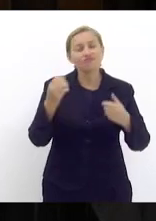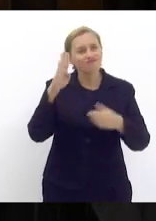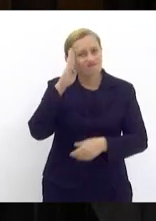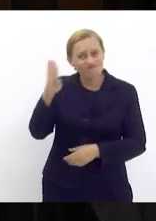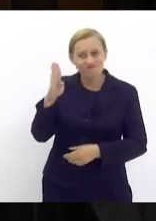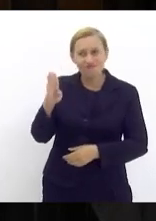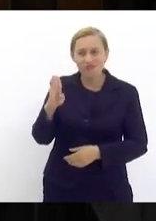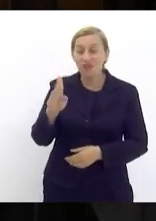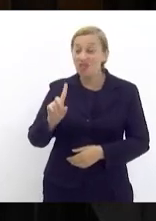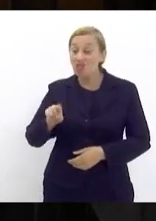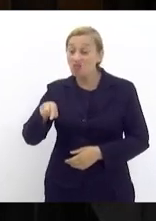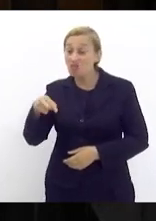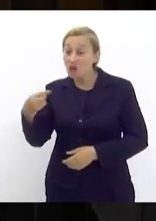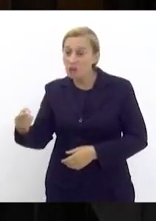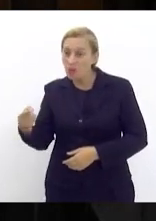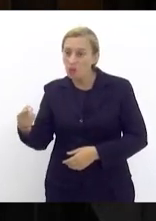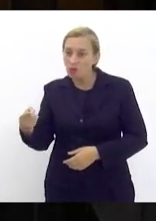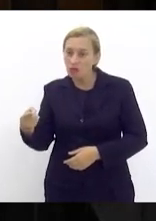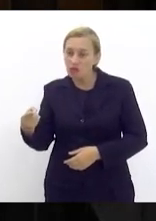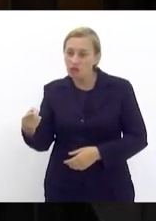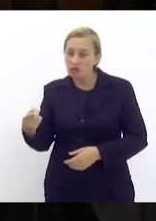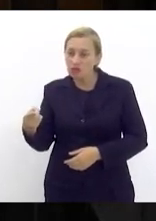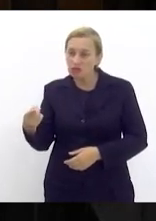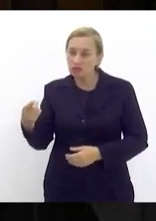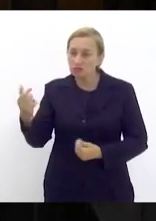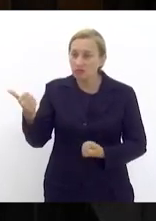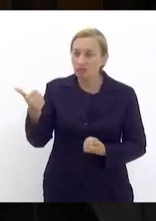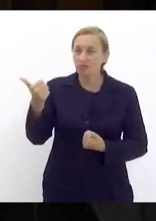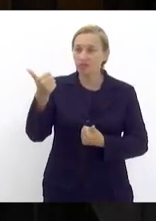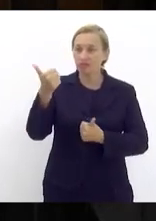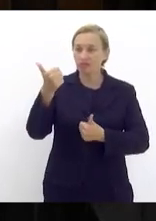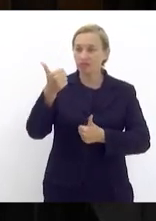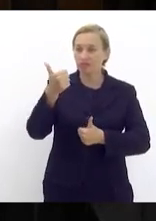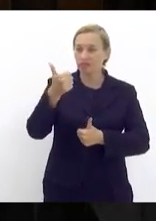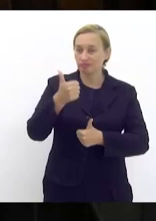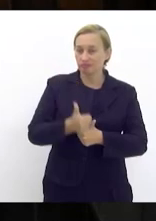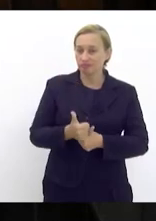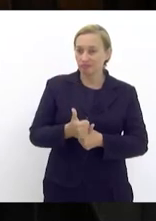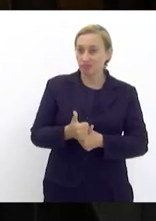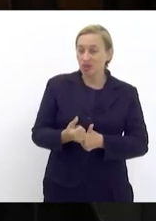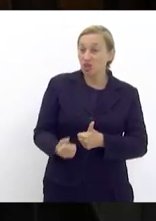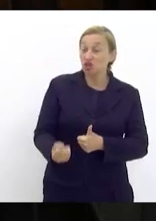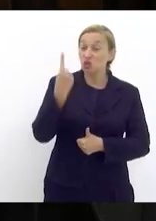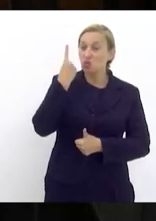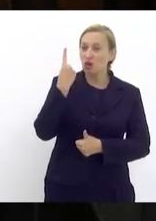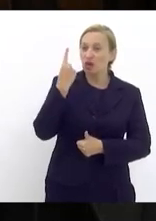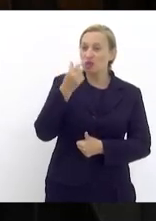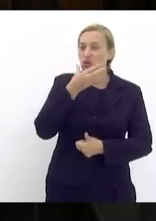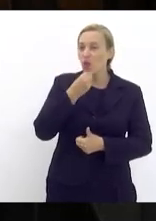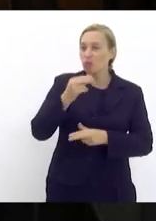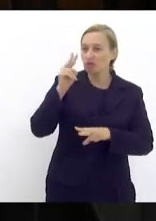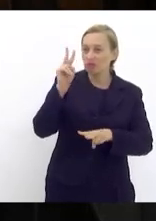principalmente depois da posse de um ex-presidiário.